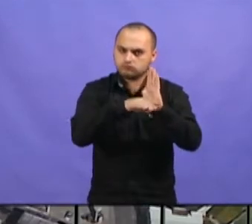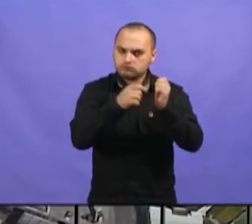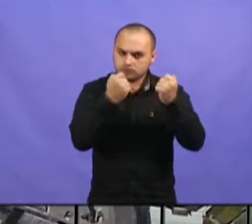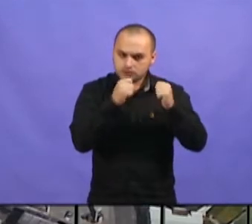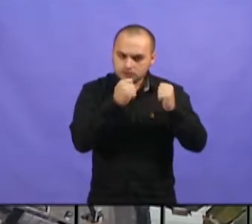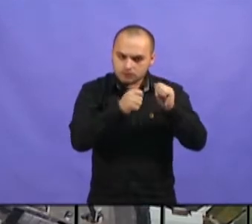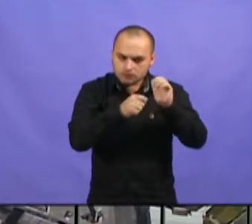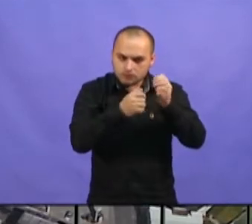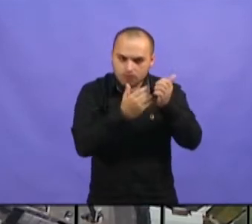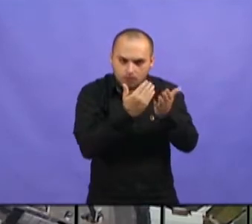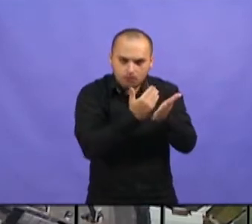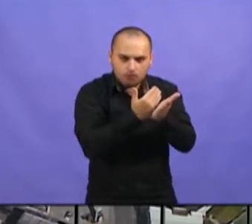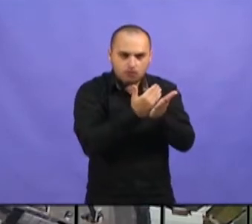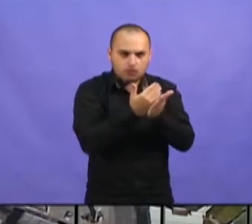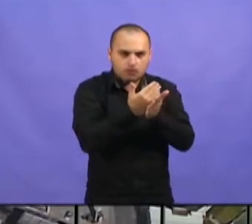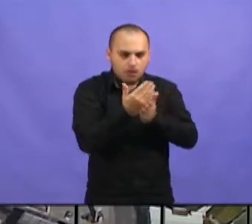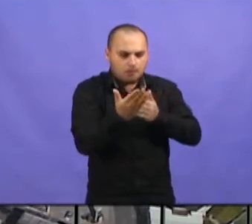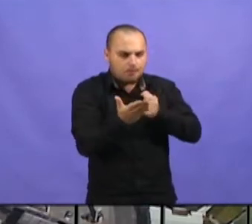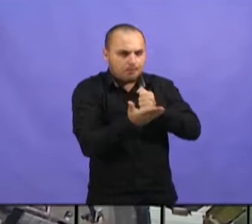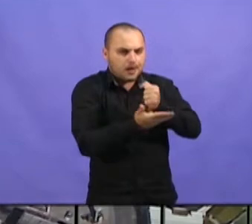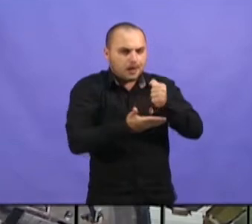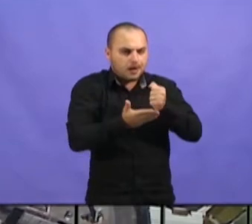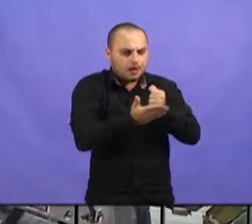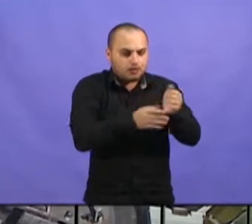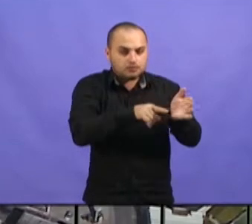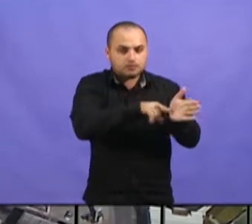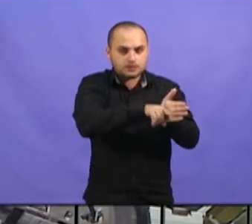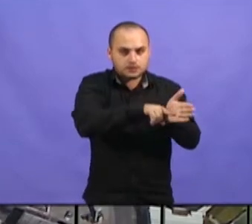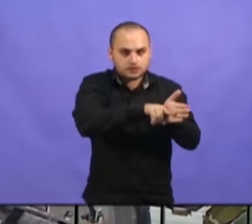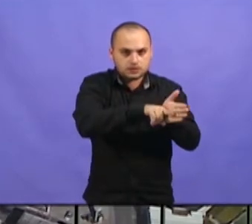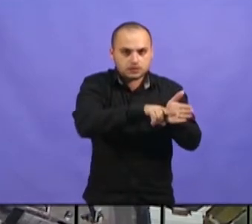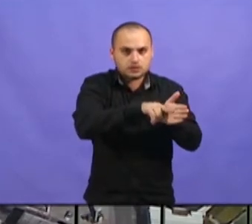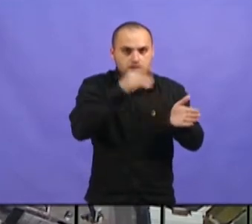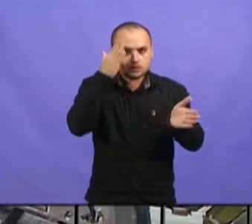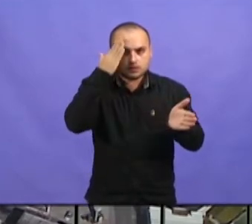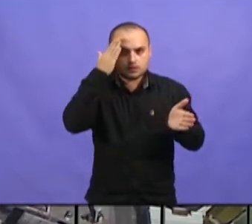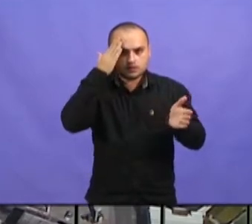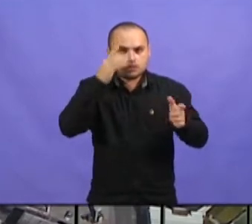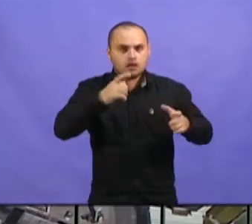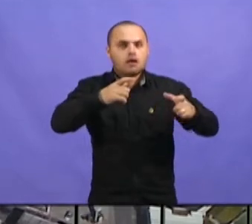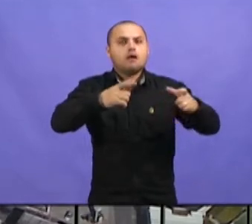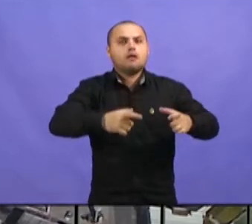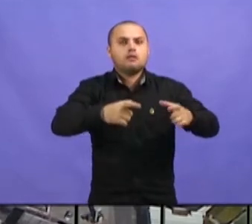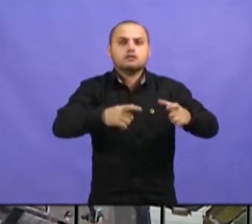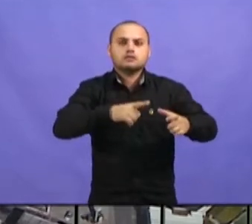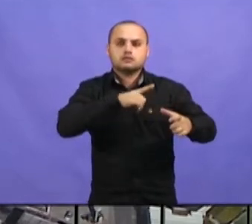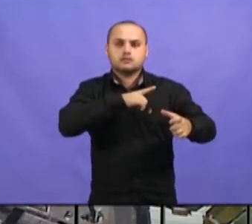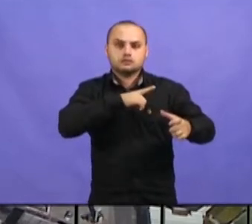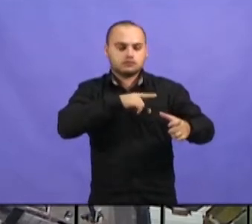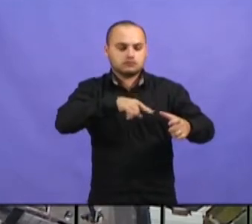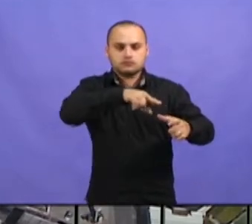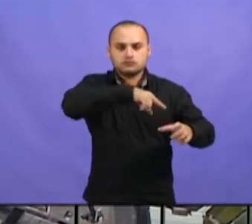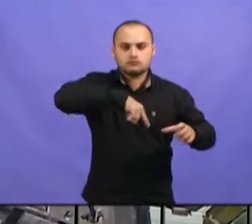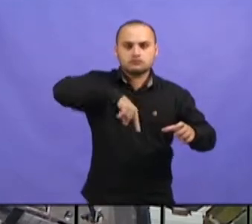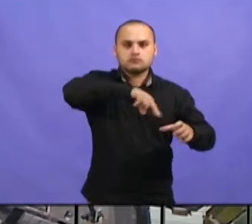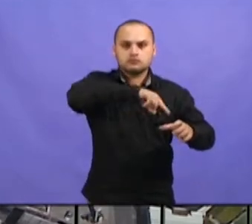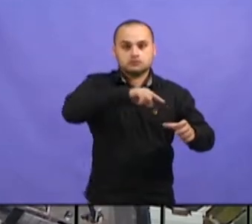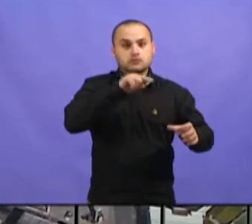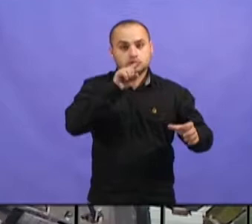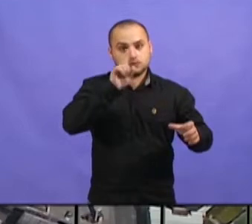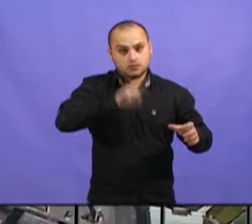né, dos casos de câncer de próstata, né, que acometem os homens, né, com o